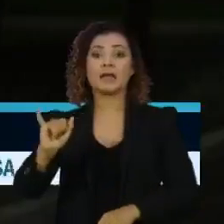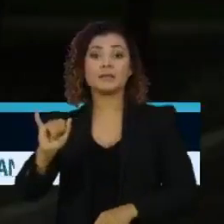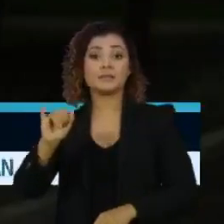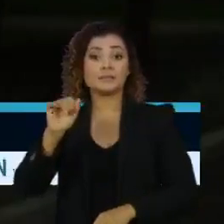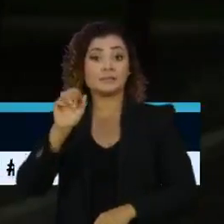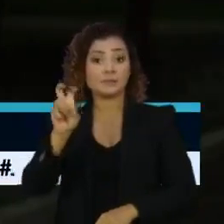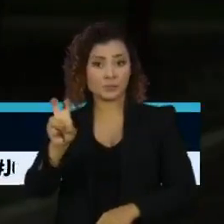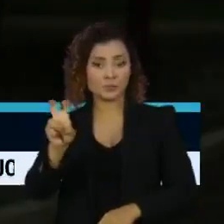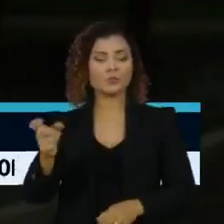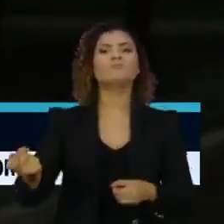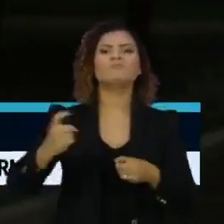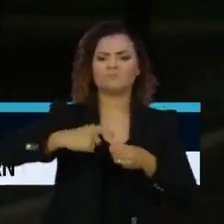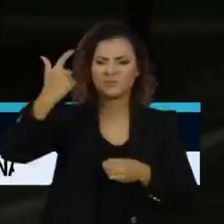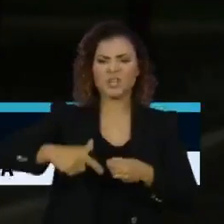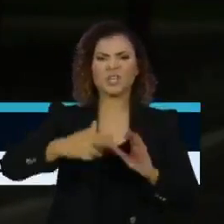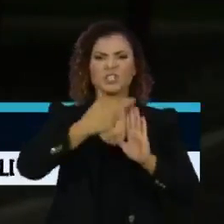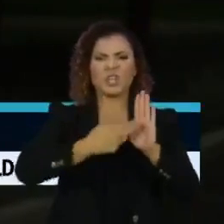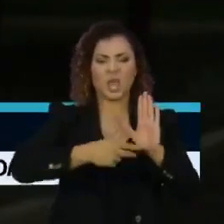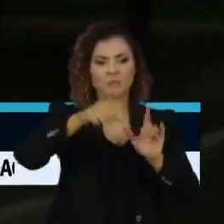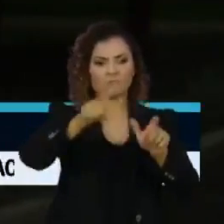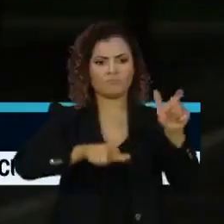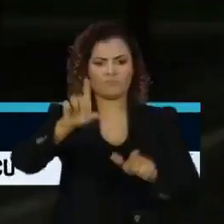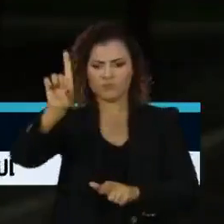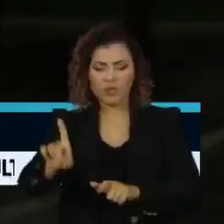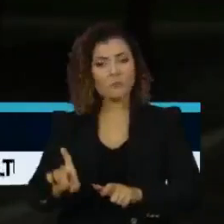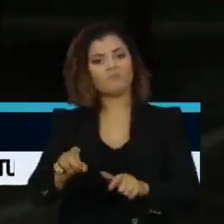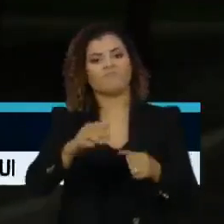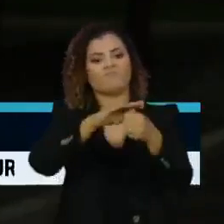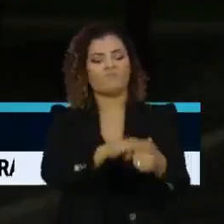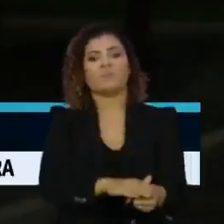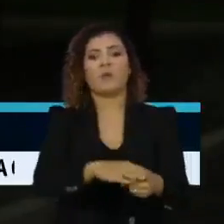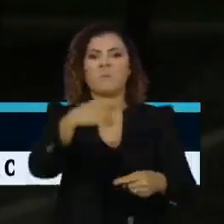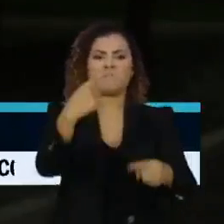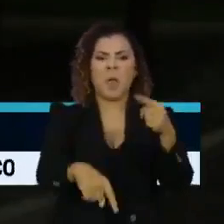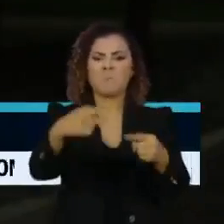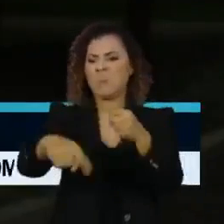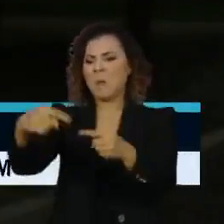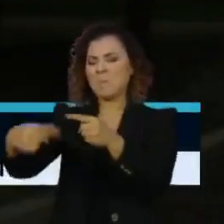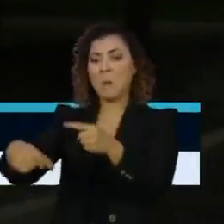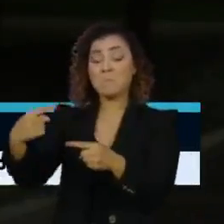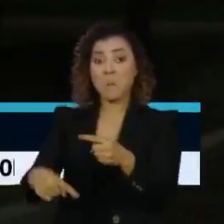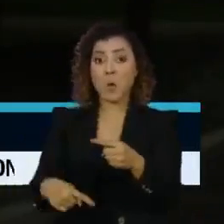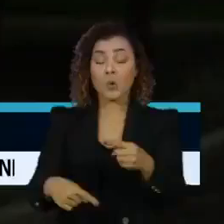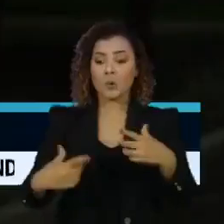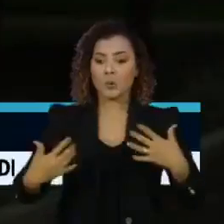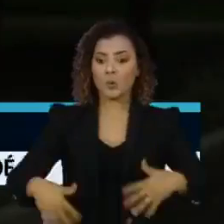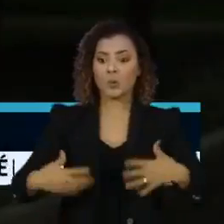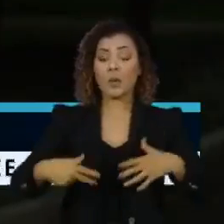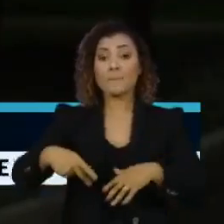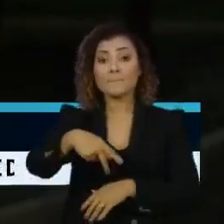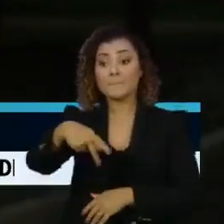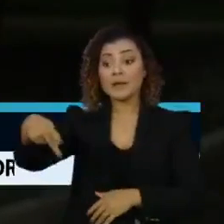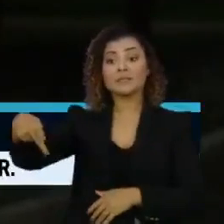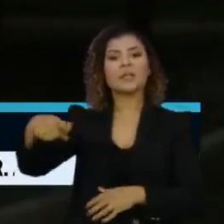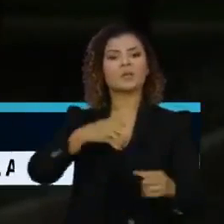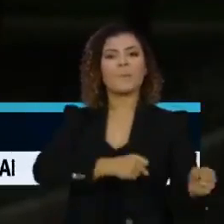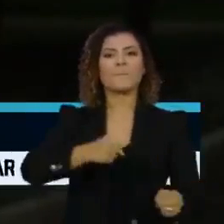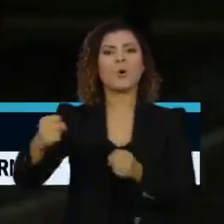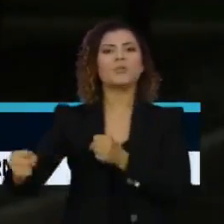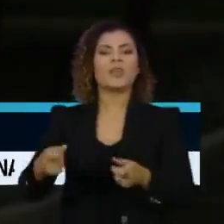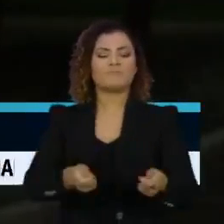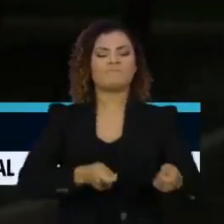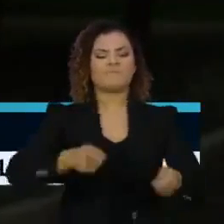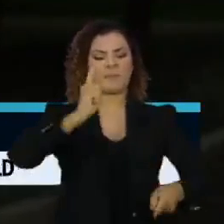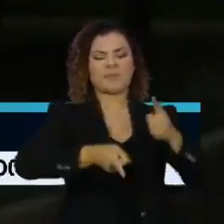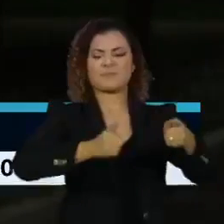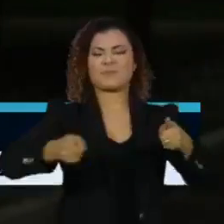Congresso, restringiu direitos dos cidadãos e instaurou a censura. A medida deu ao presidente o poder de